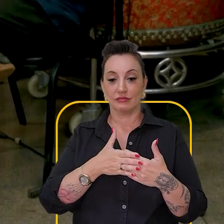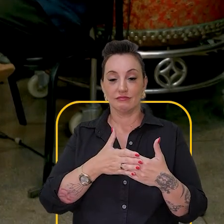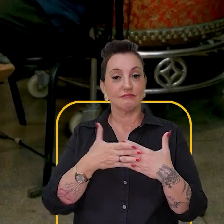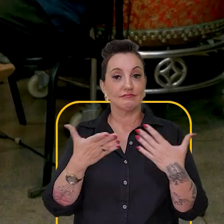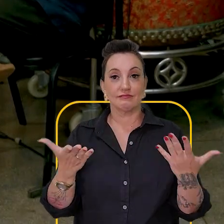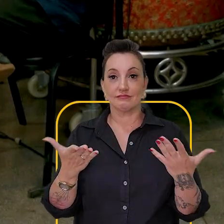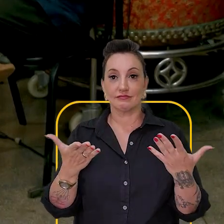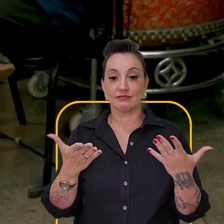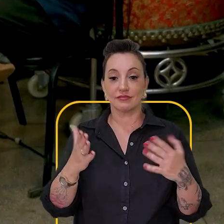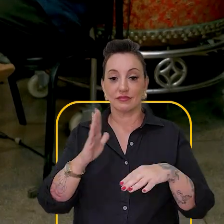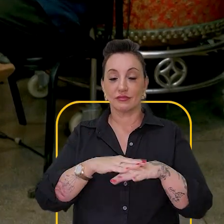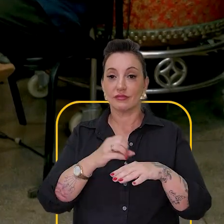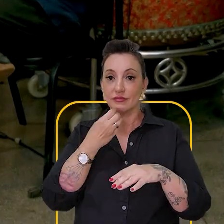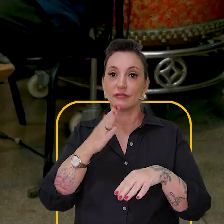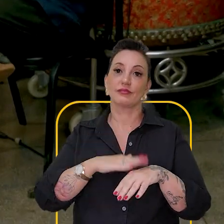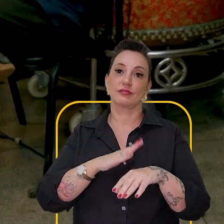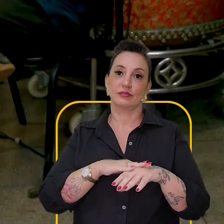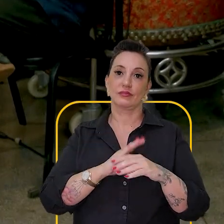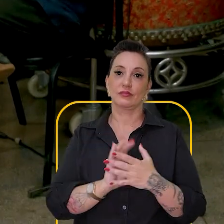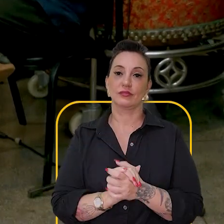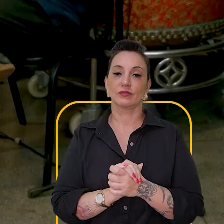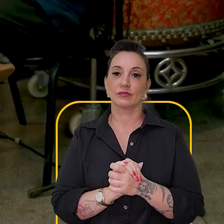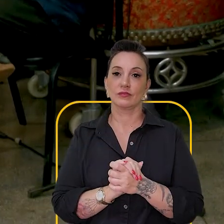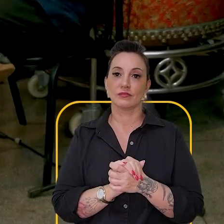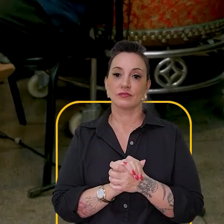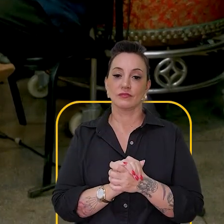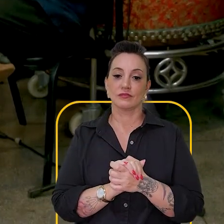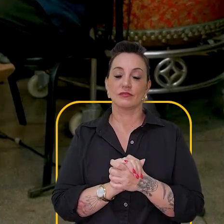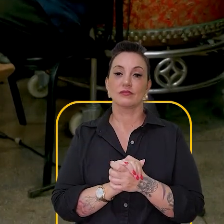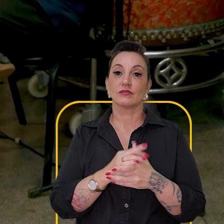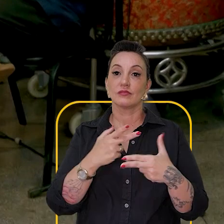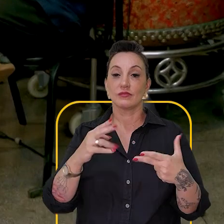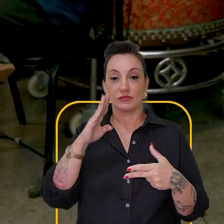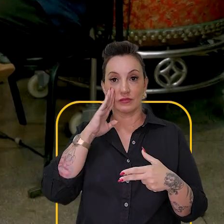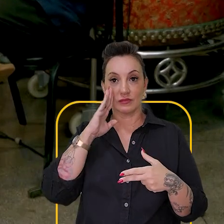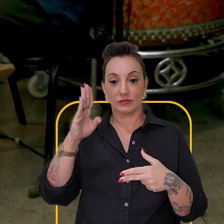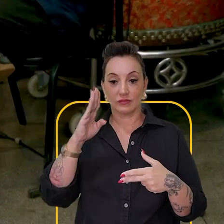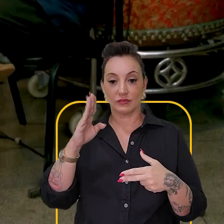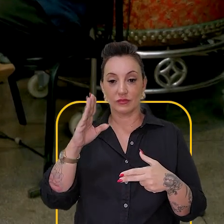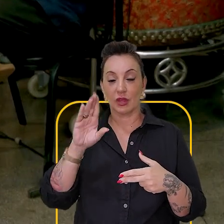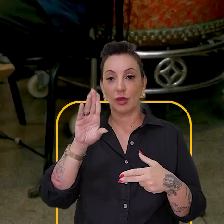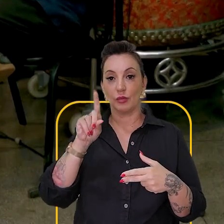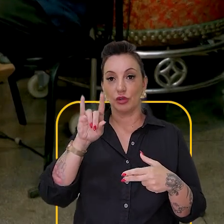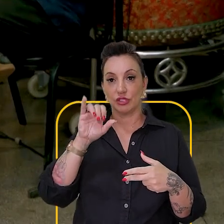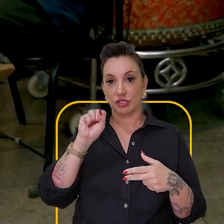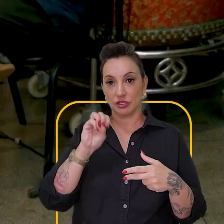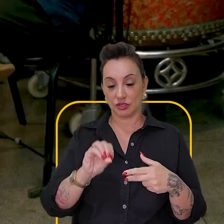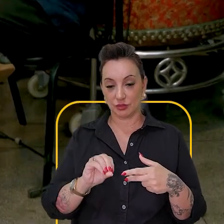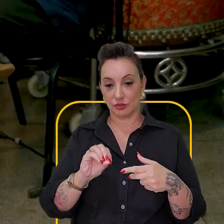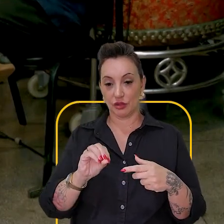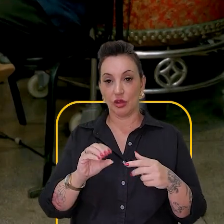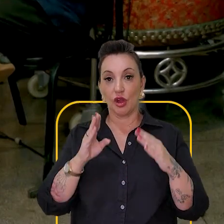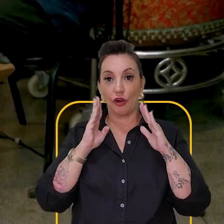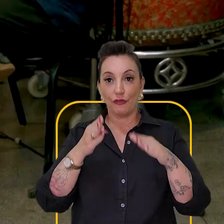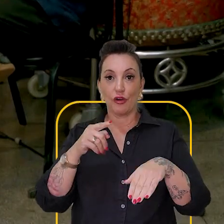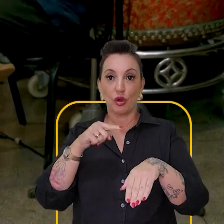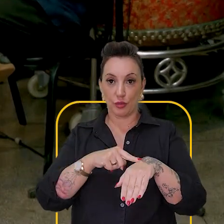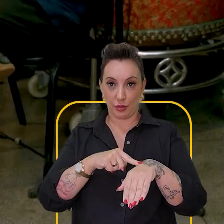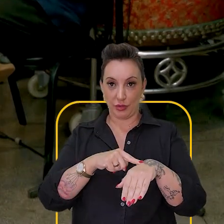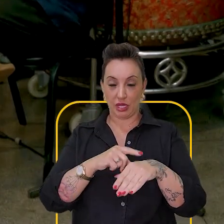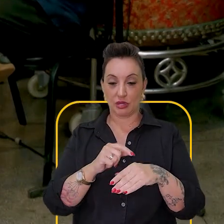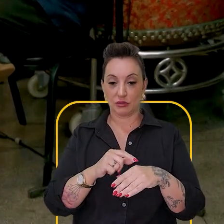fazer faça bem feito que é um um dos princípios do budismo né foco no